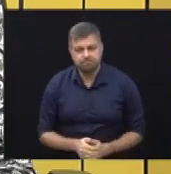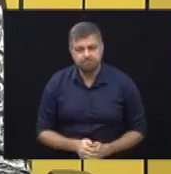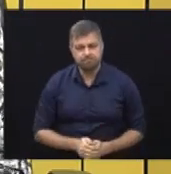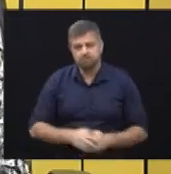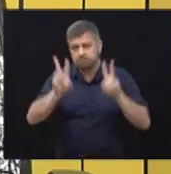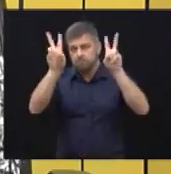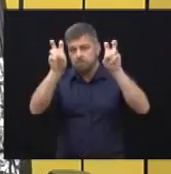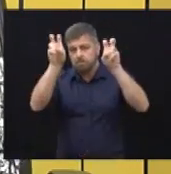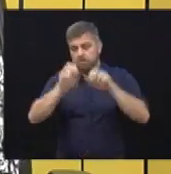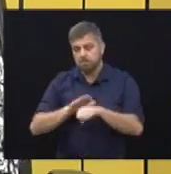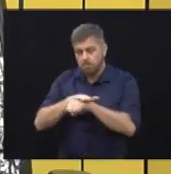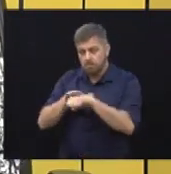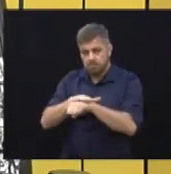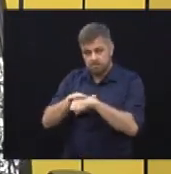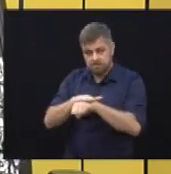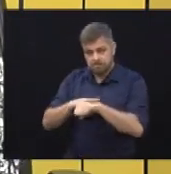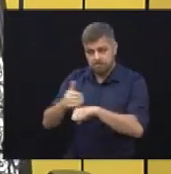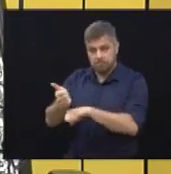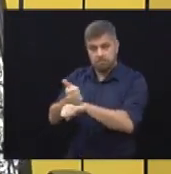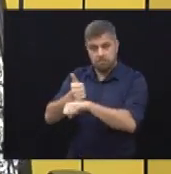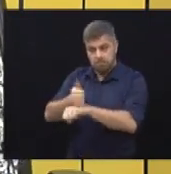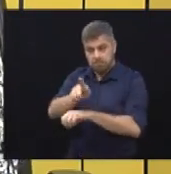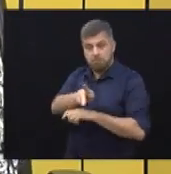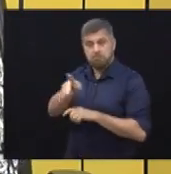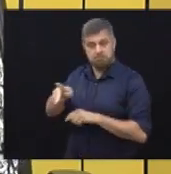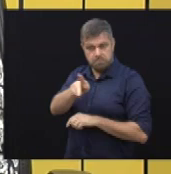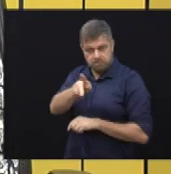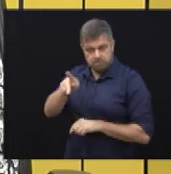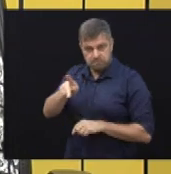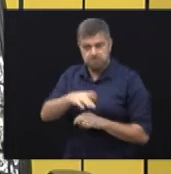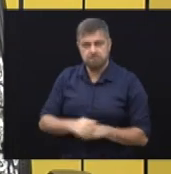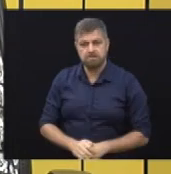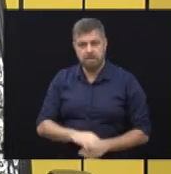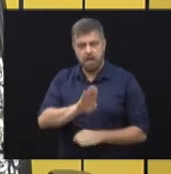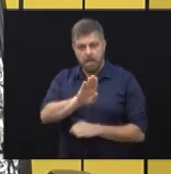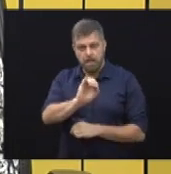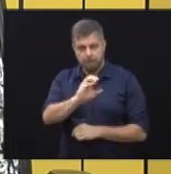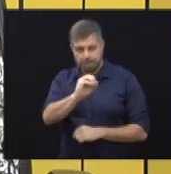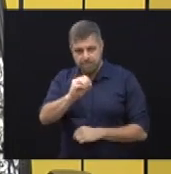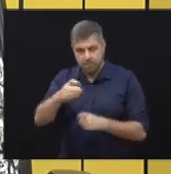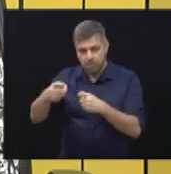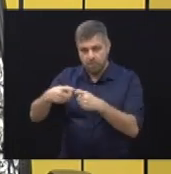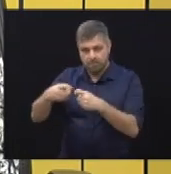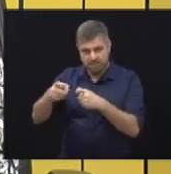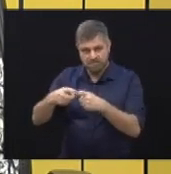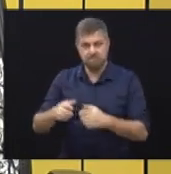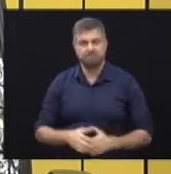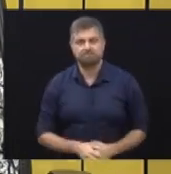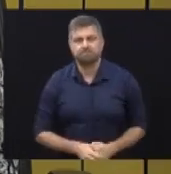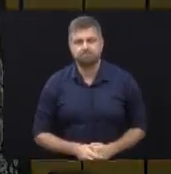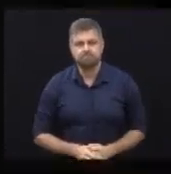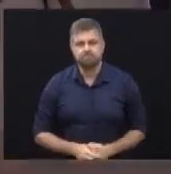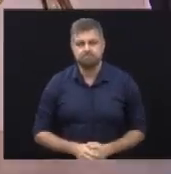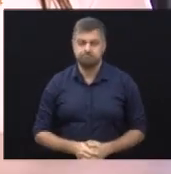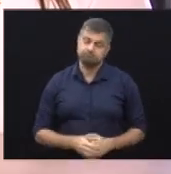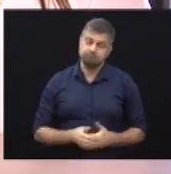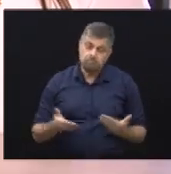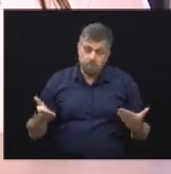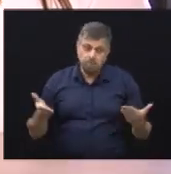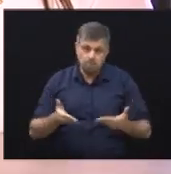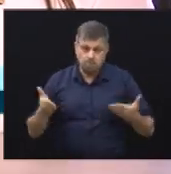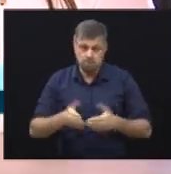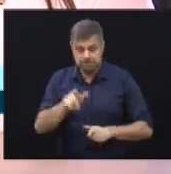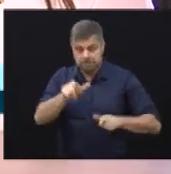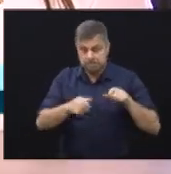Para falar sobre o assunto, nada melhor do que uma professora da matéria, a biomédica Olga Baumgarten. Hoje,